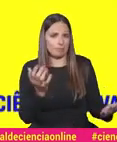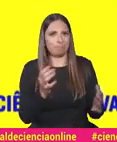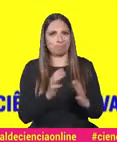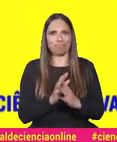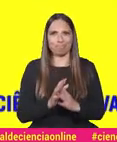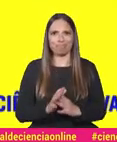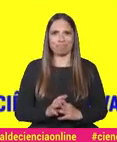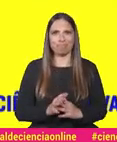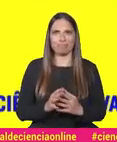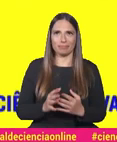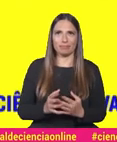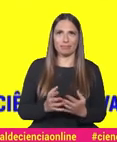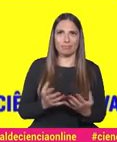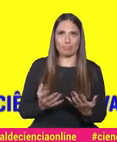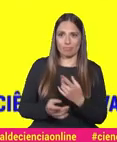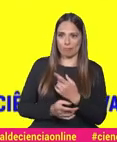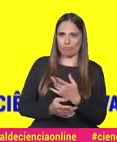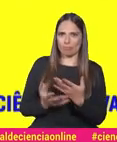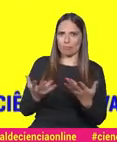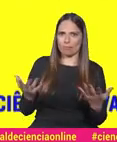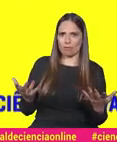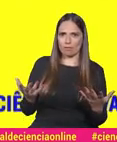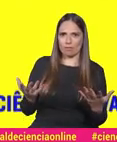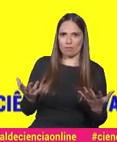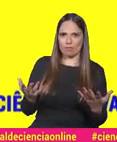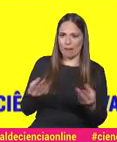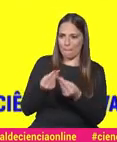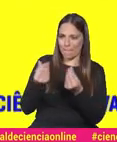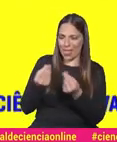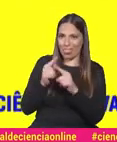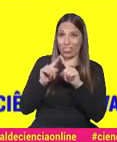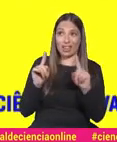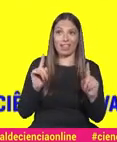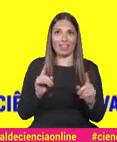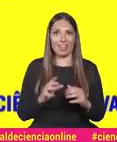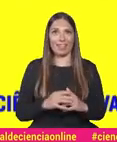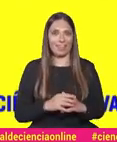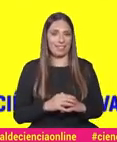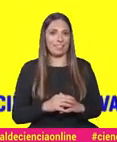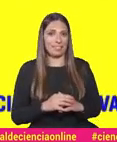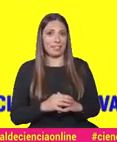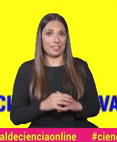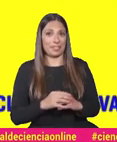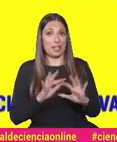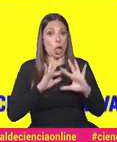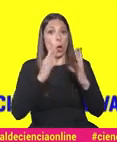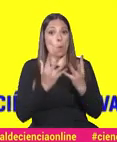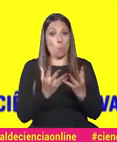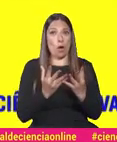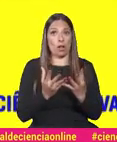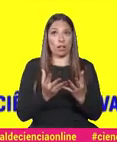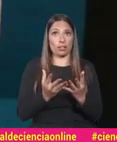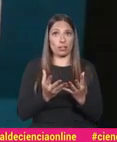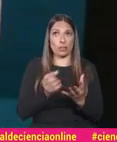não é? Oh, mas essa fantástico. Não. Porque essa é feita de um material diferente, seguramente. Ora, as bolas de Berlim podem